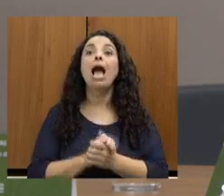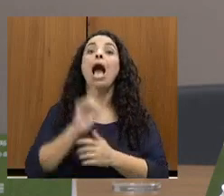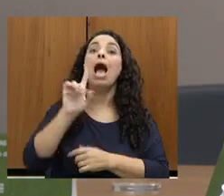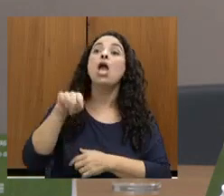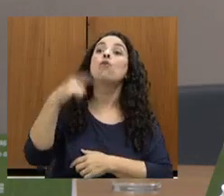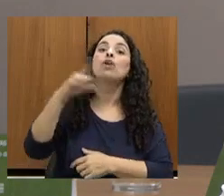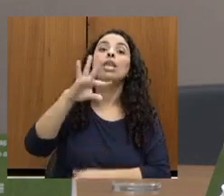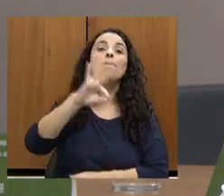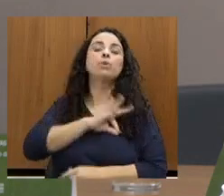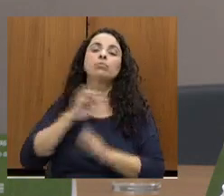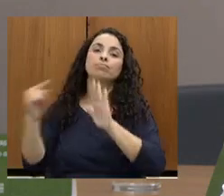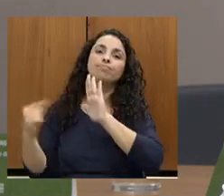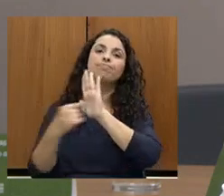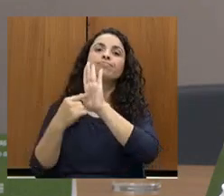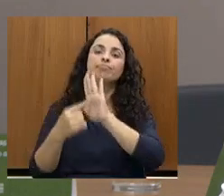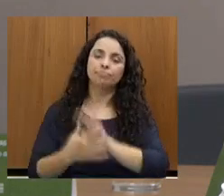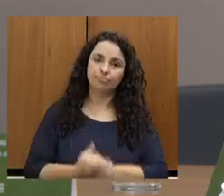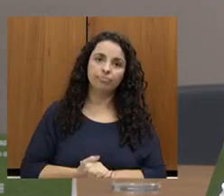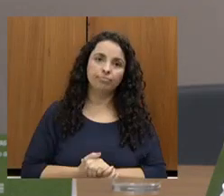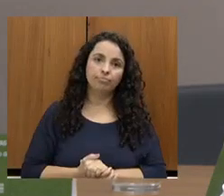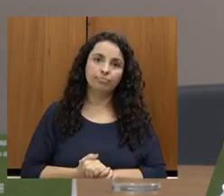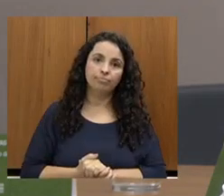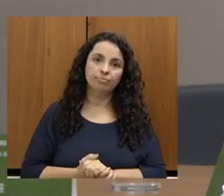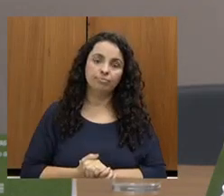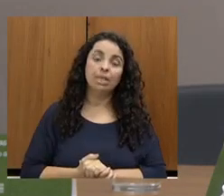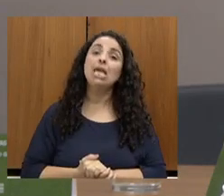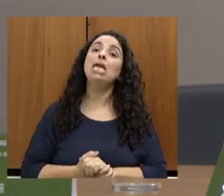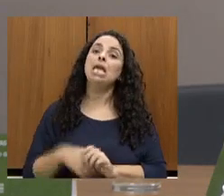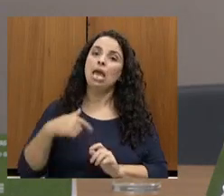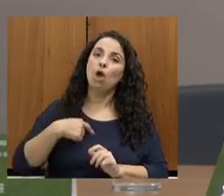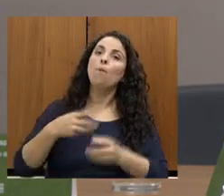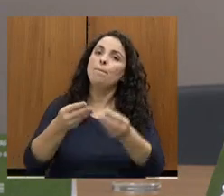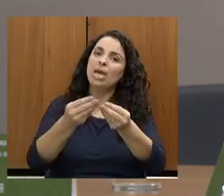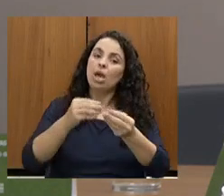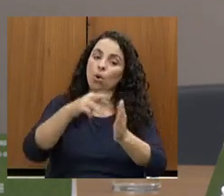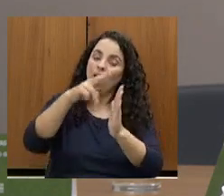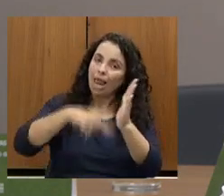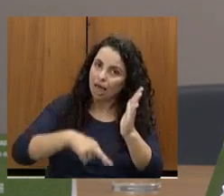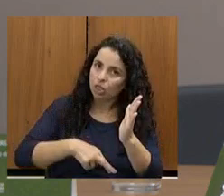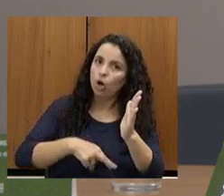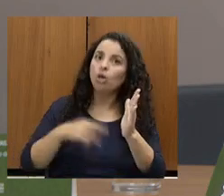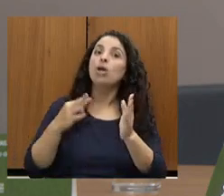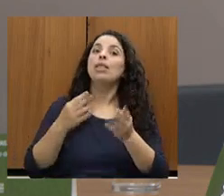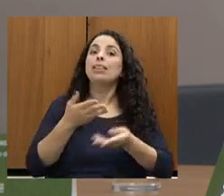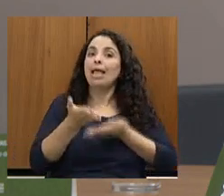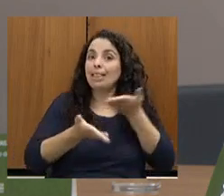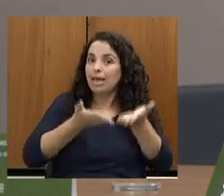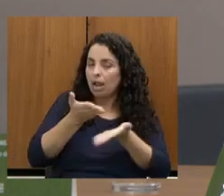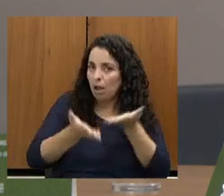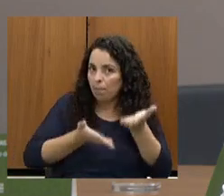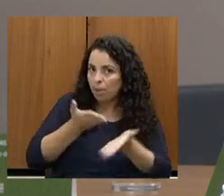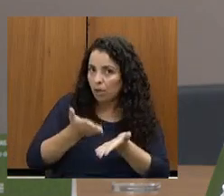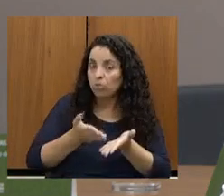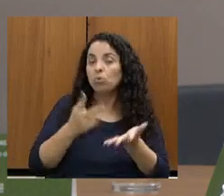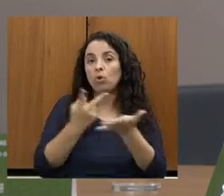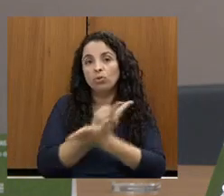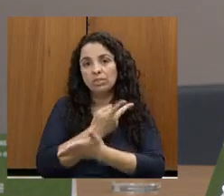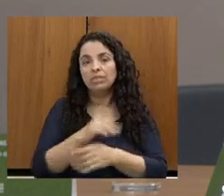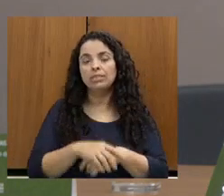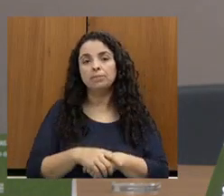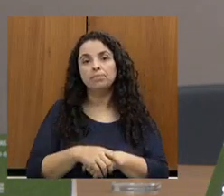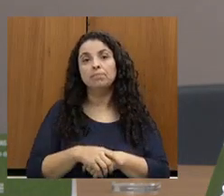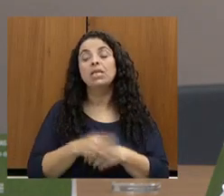segurança, com o relatório da terapeuta sobre o ocorrido e com a exigência do professor auxiliar pela terapeuta.